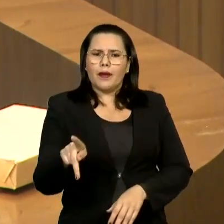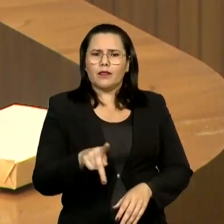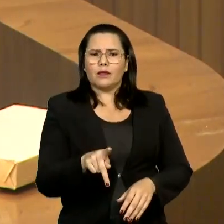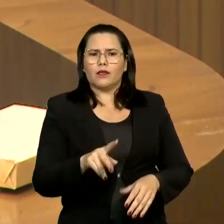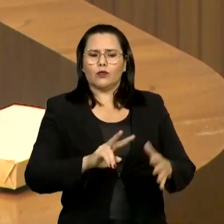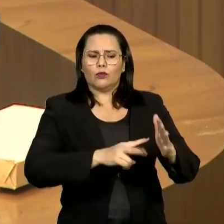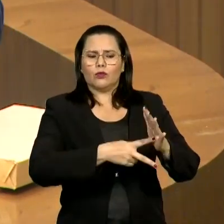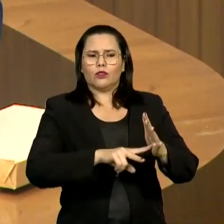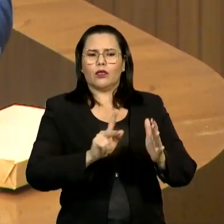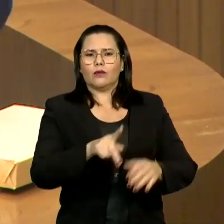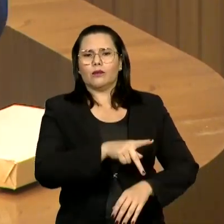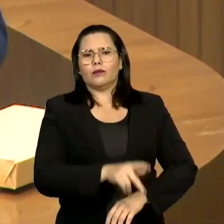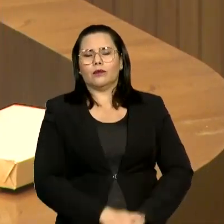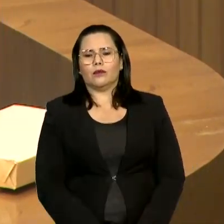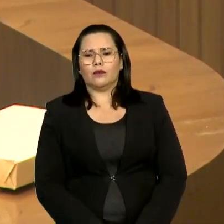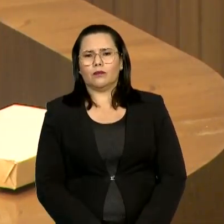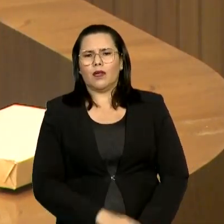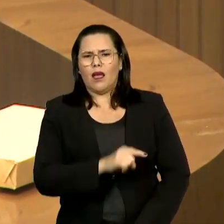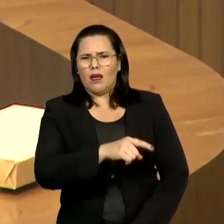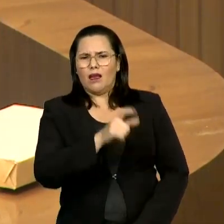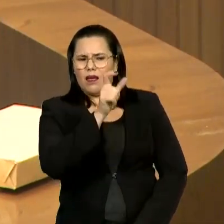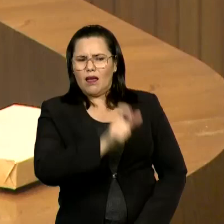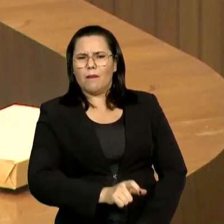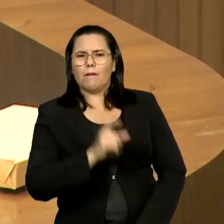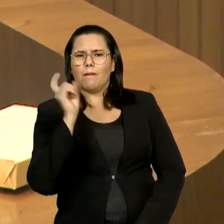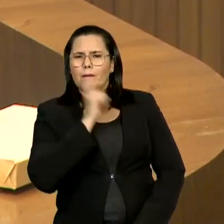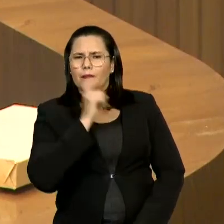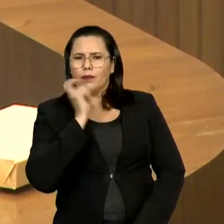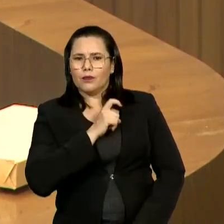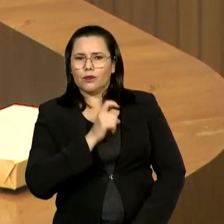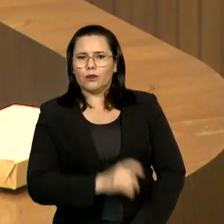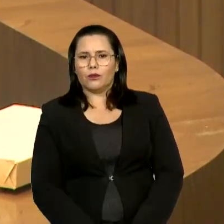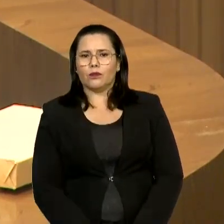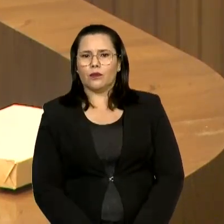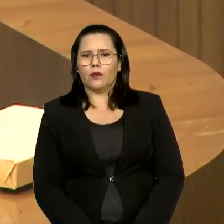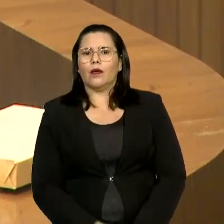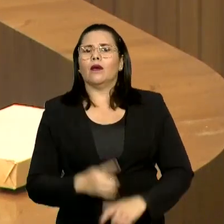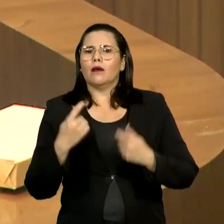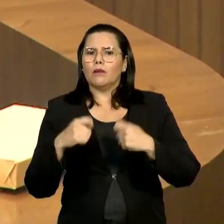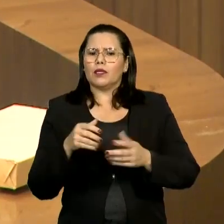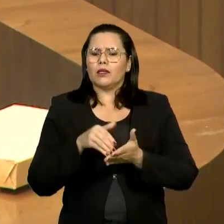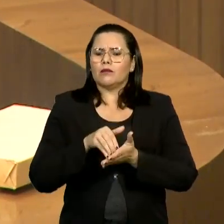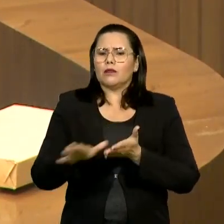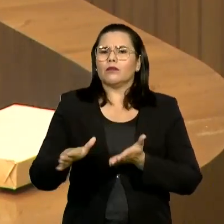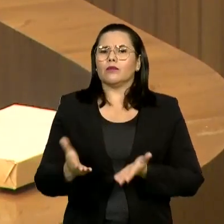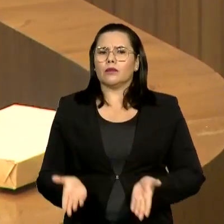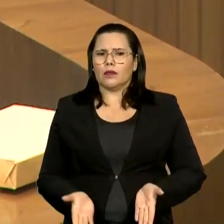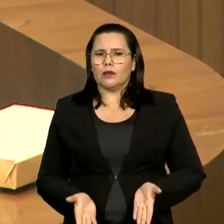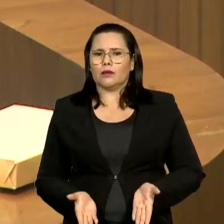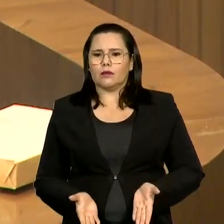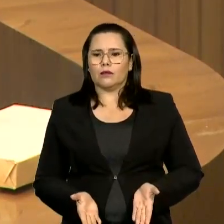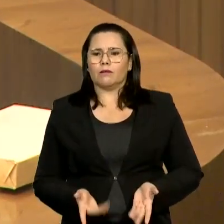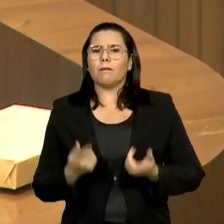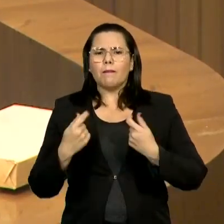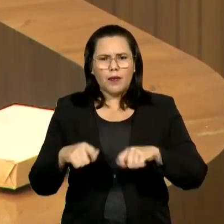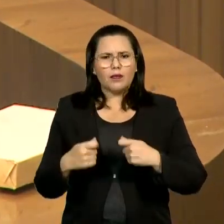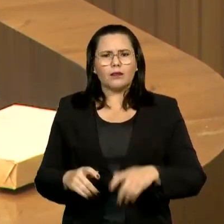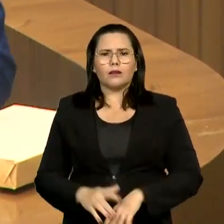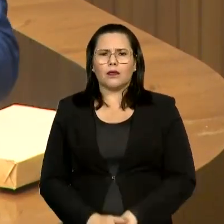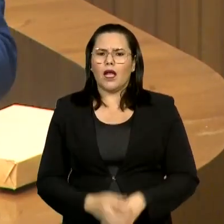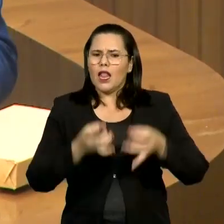mentiroso. E esse mentiroso precisa ser destituído do cargo. Conclua, deputado. Vou concluir,